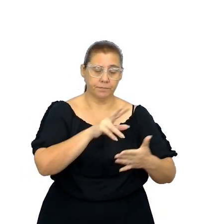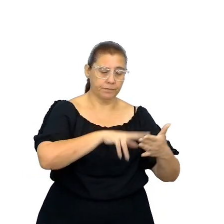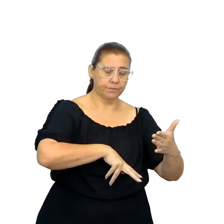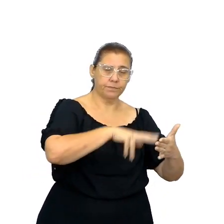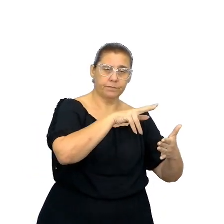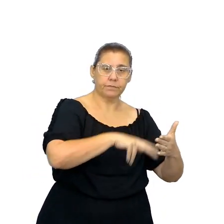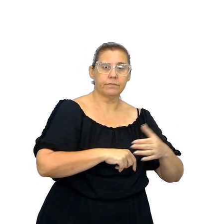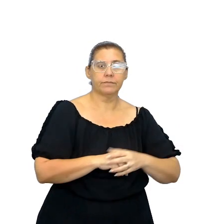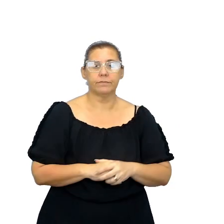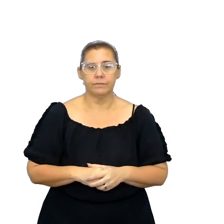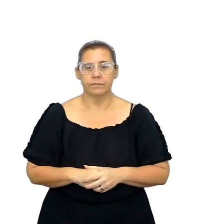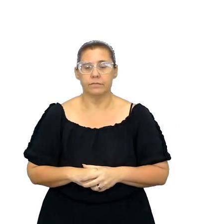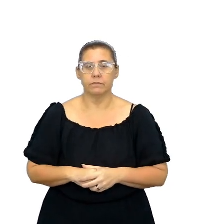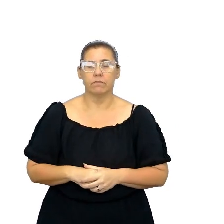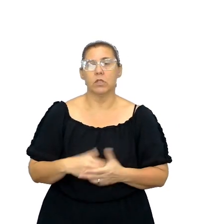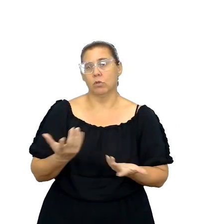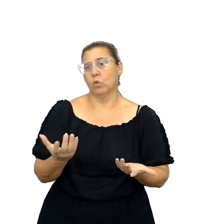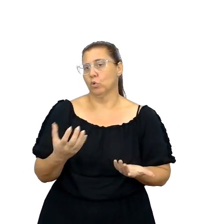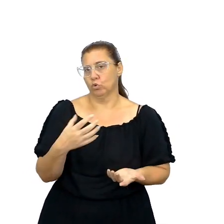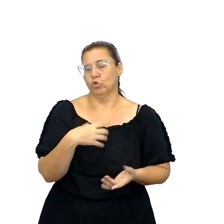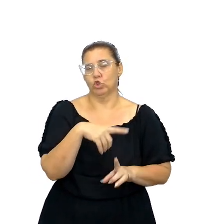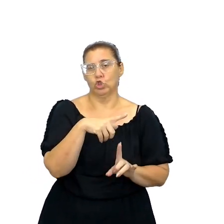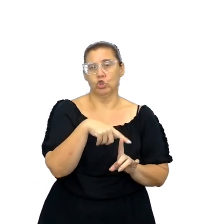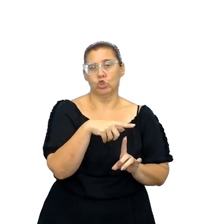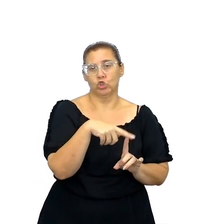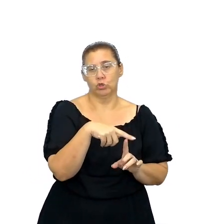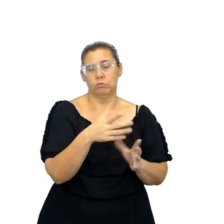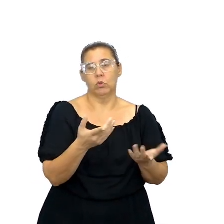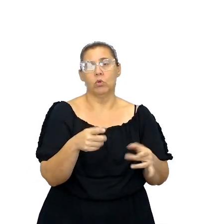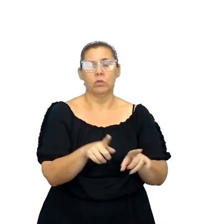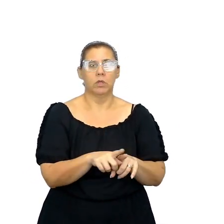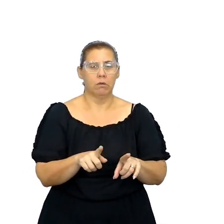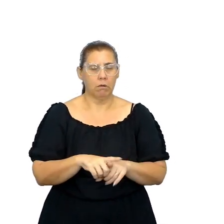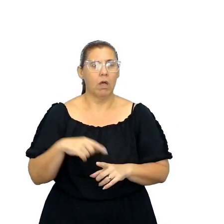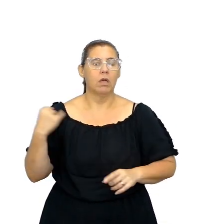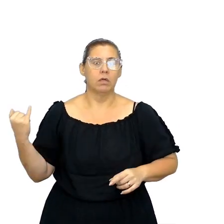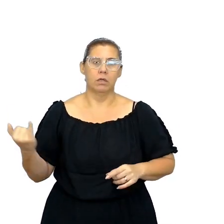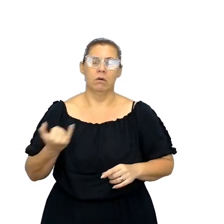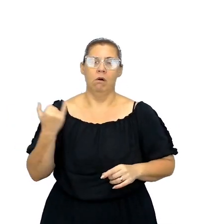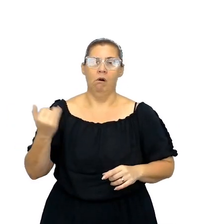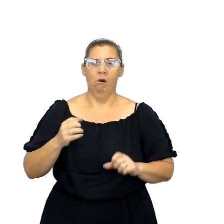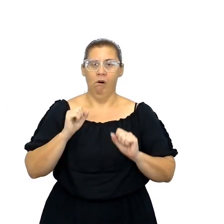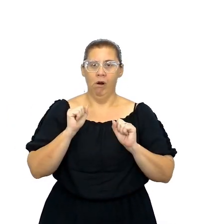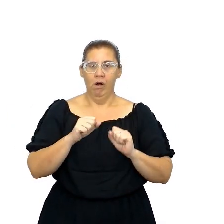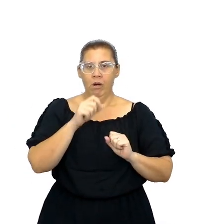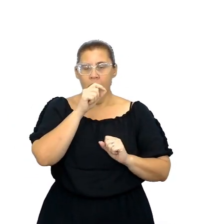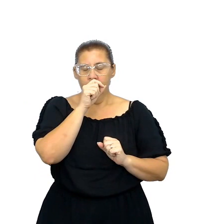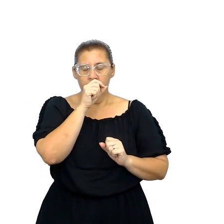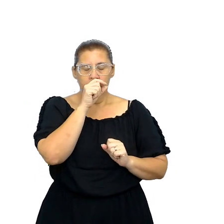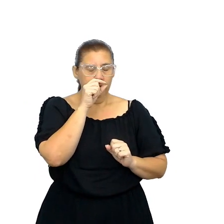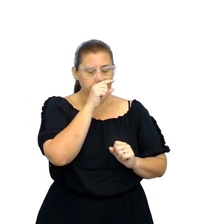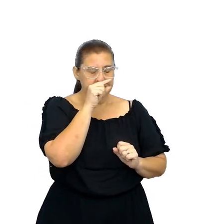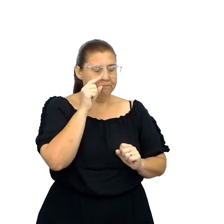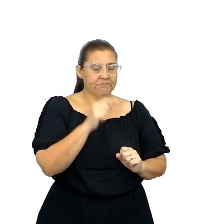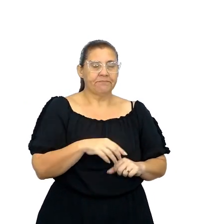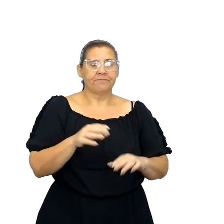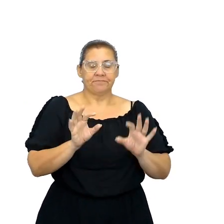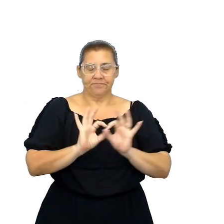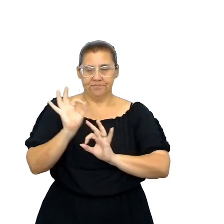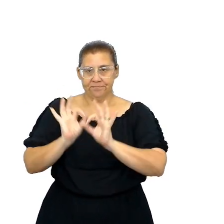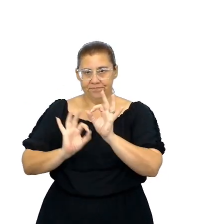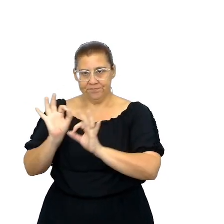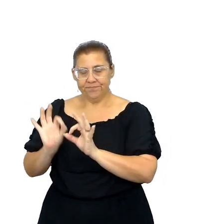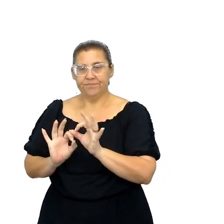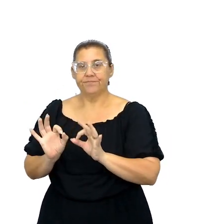leituras, e aí o estilo também, né? Que são recursos importantes, né? Que podem, de certa forma, ser